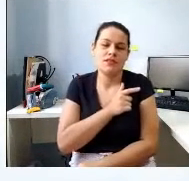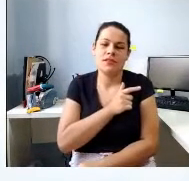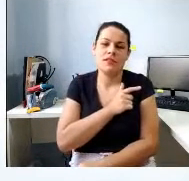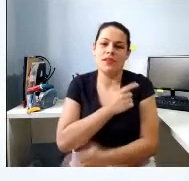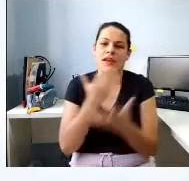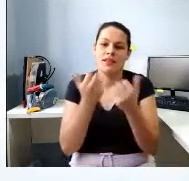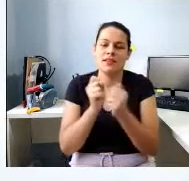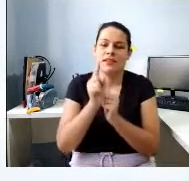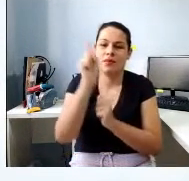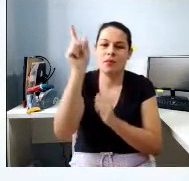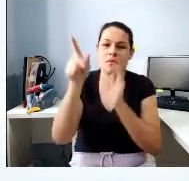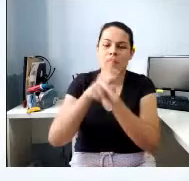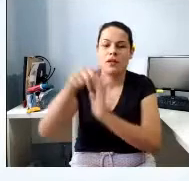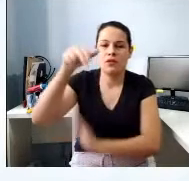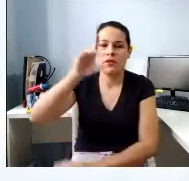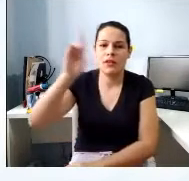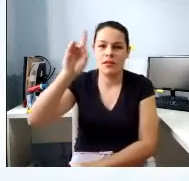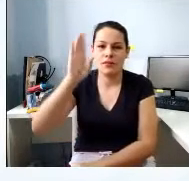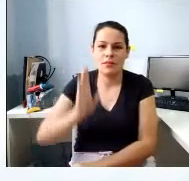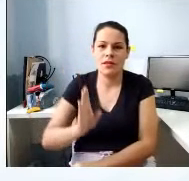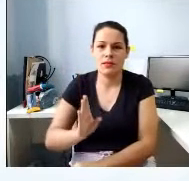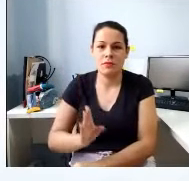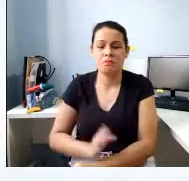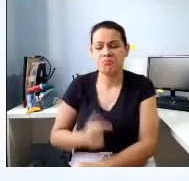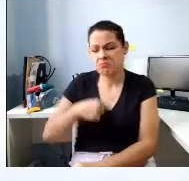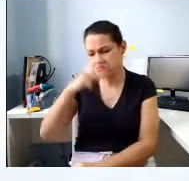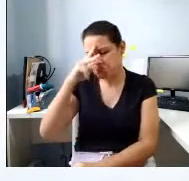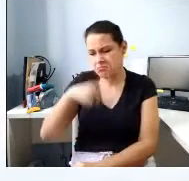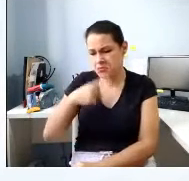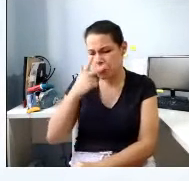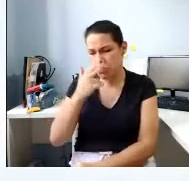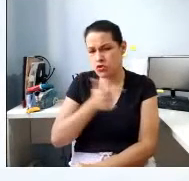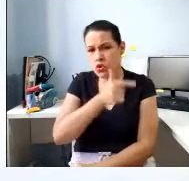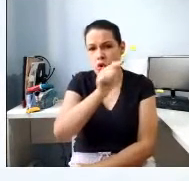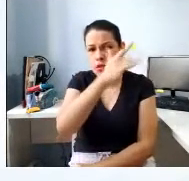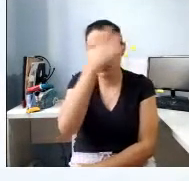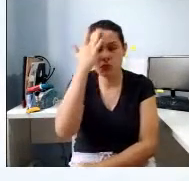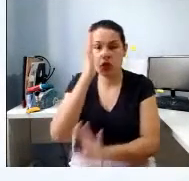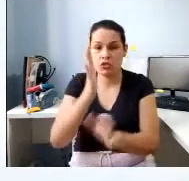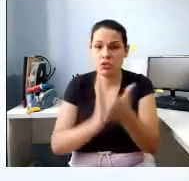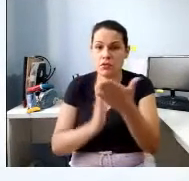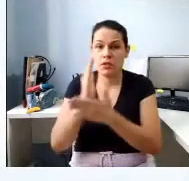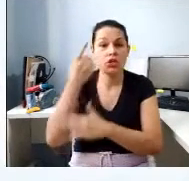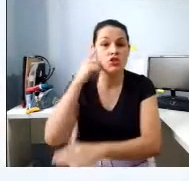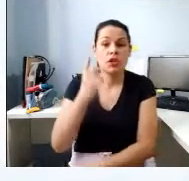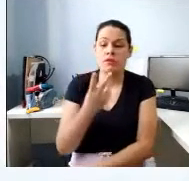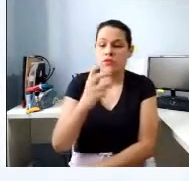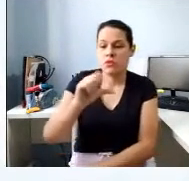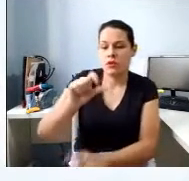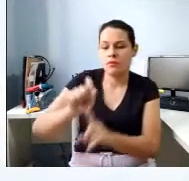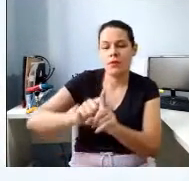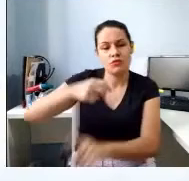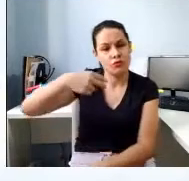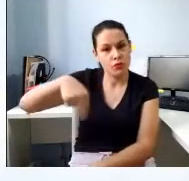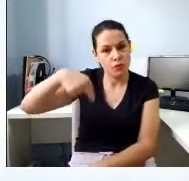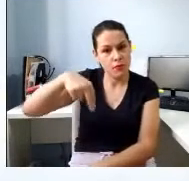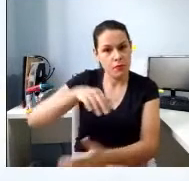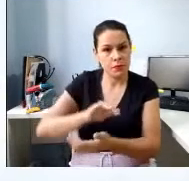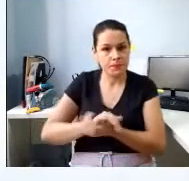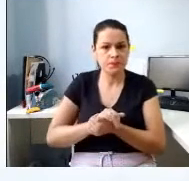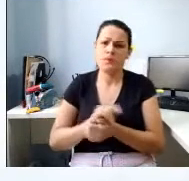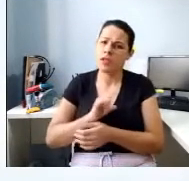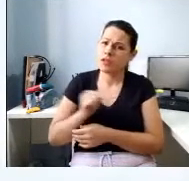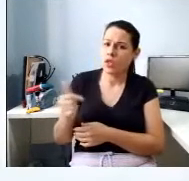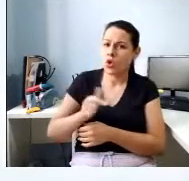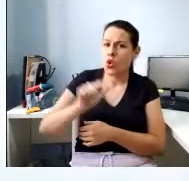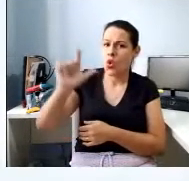estará virtualmente eleito no dia 29 de novembro. Tem algum outro